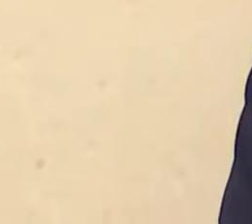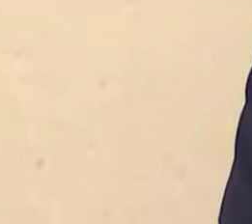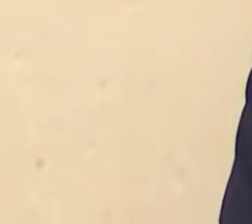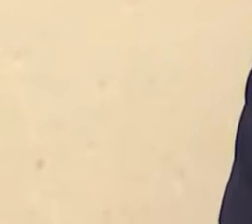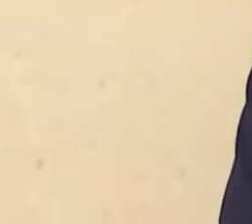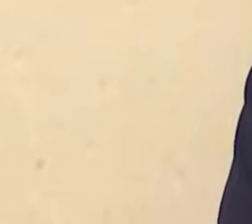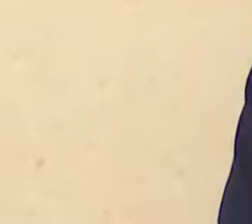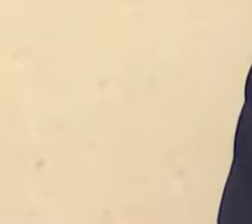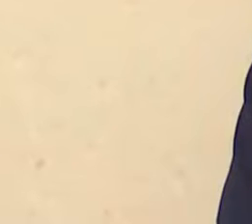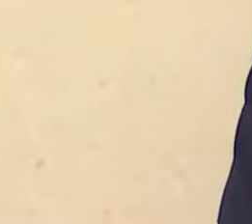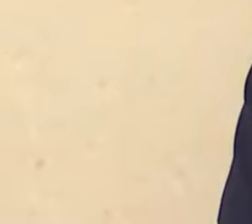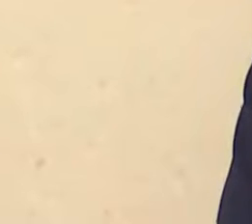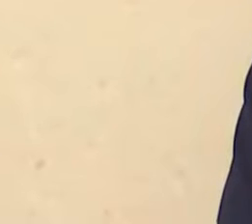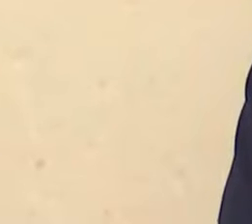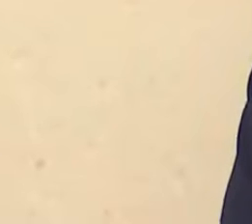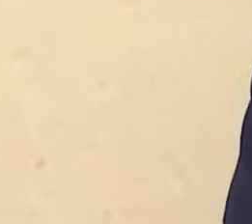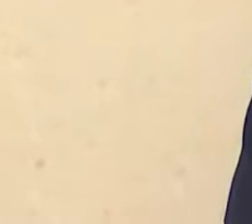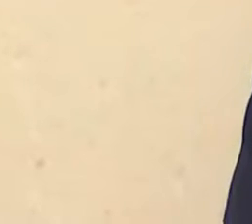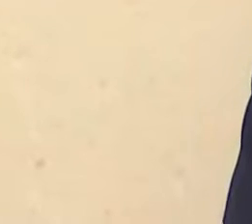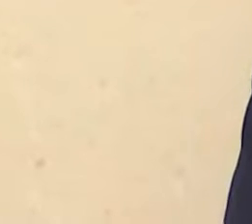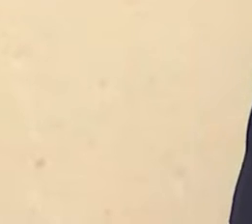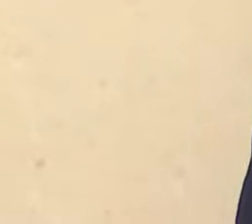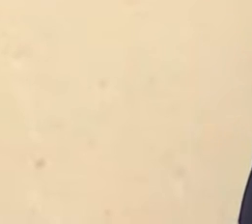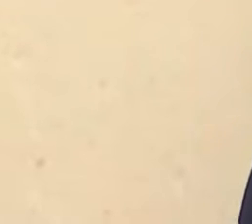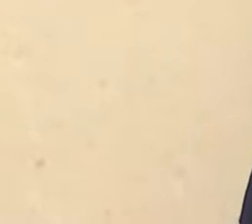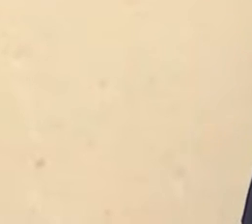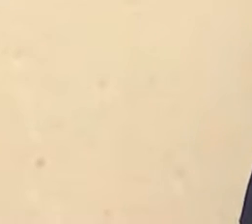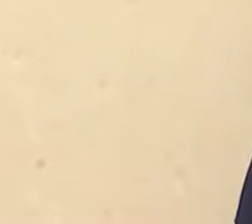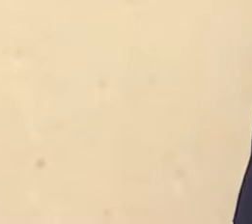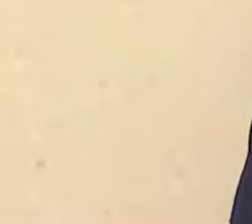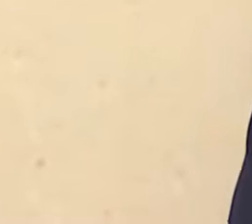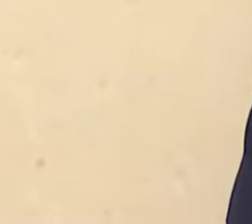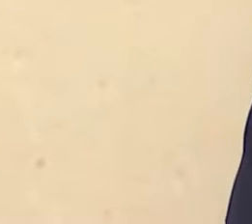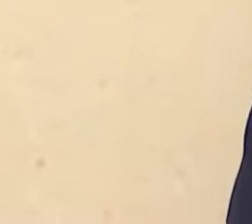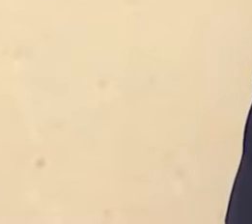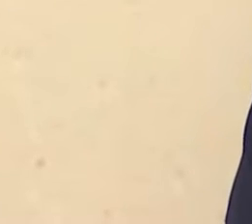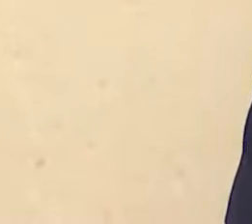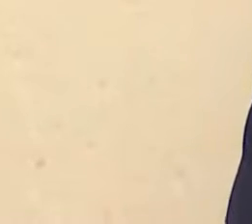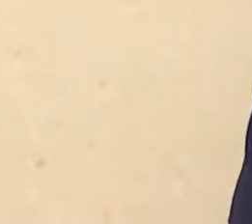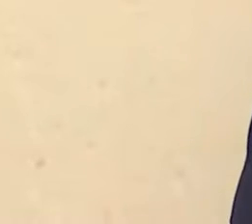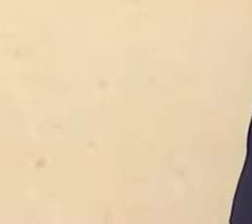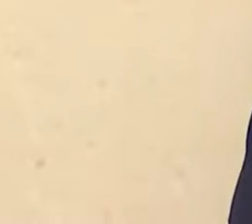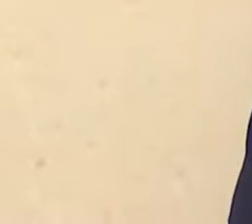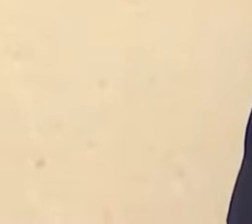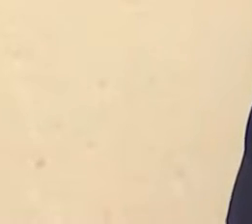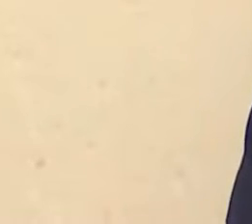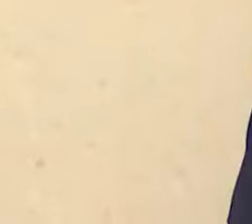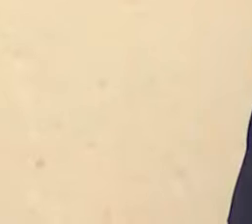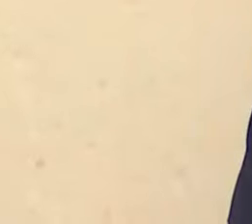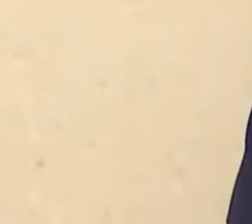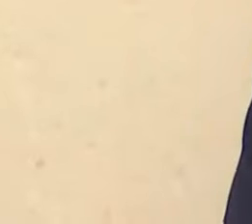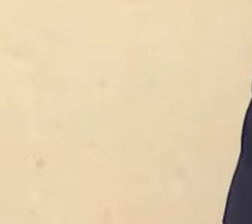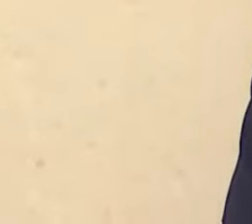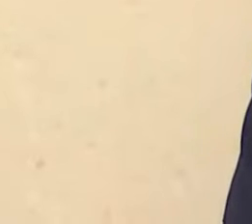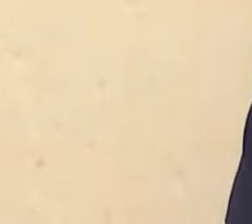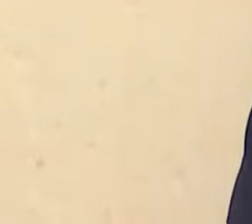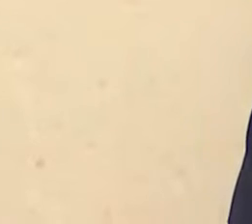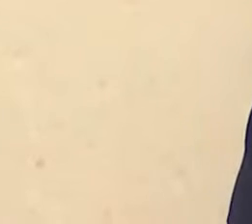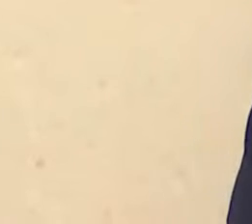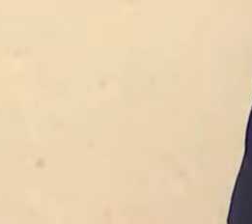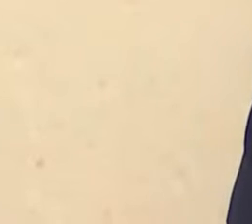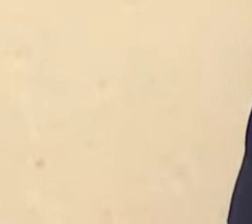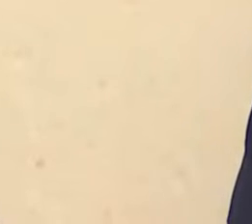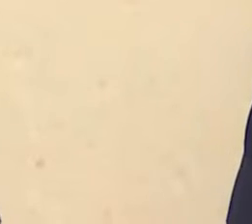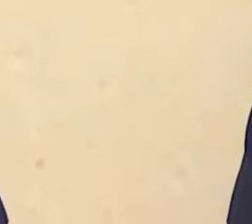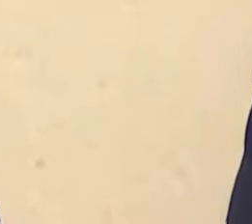o vereador Paulo Gaspar, do Partido Novo, muito obrigado. E gostaria de agradecer o presidente da